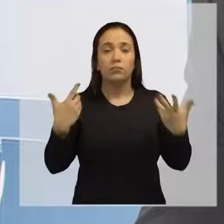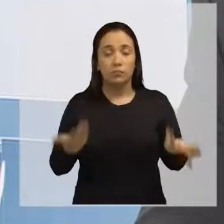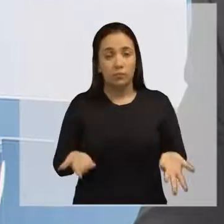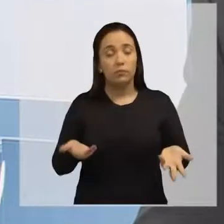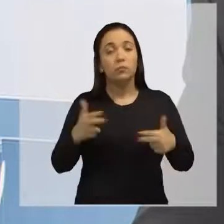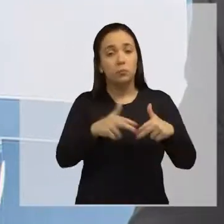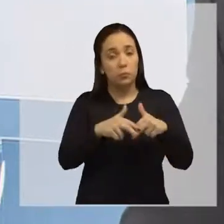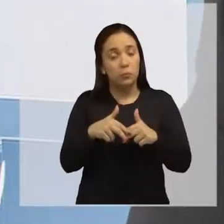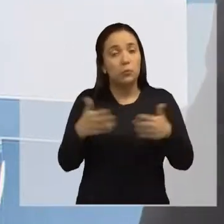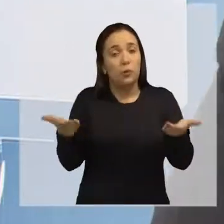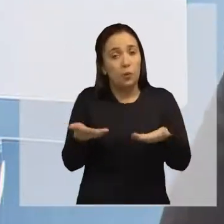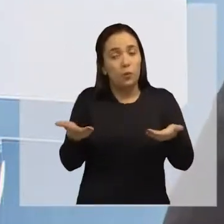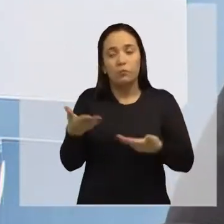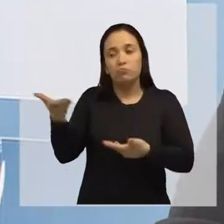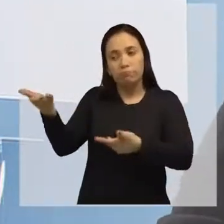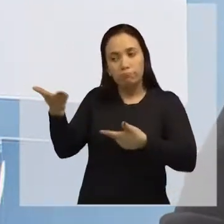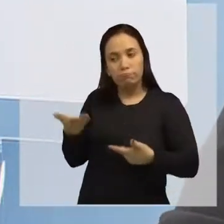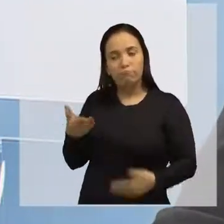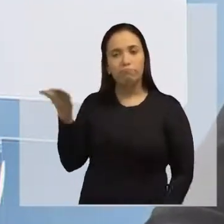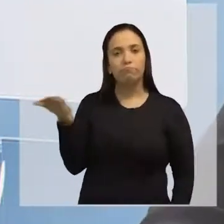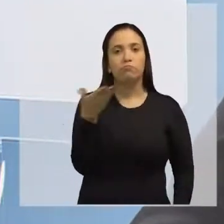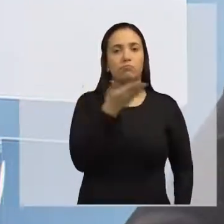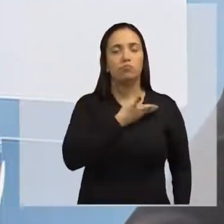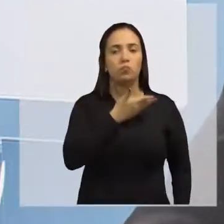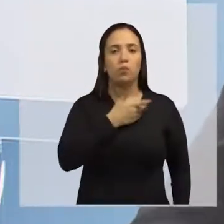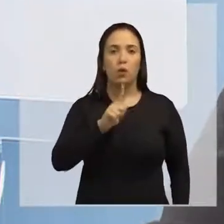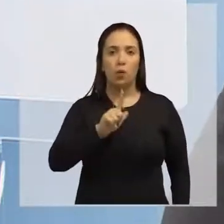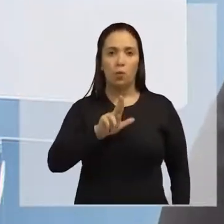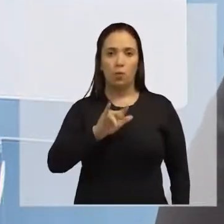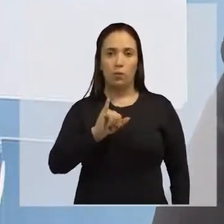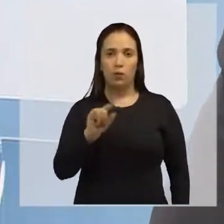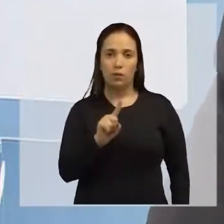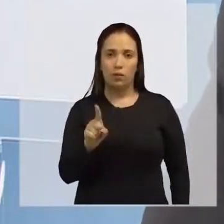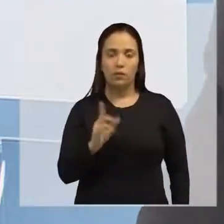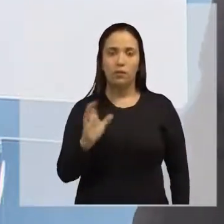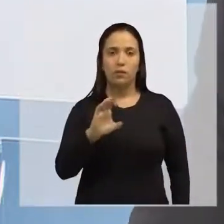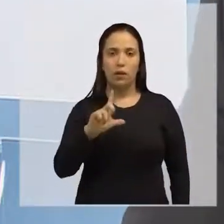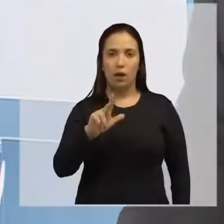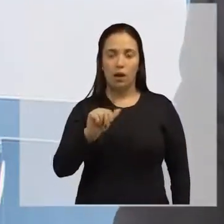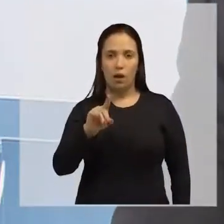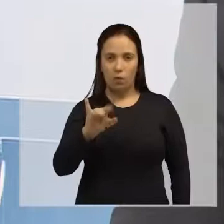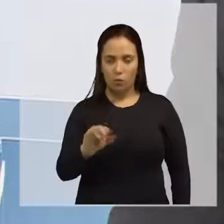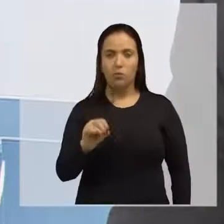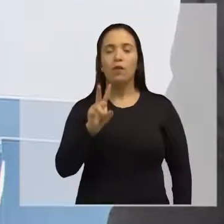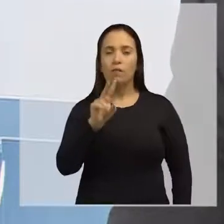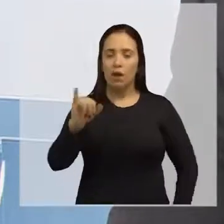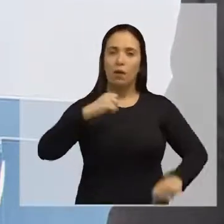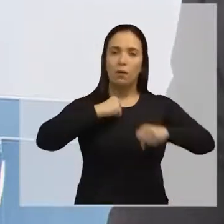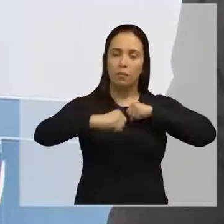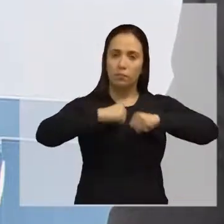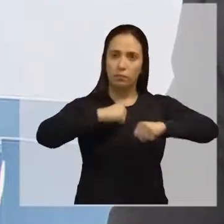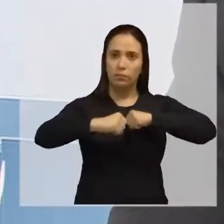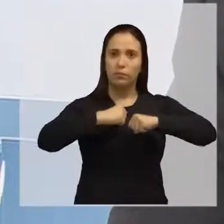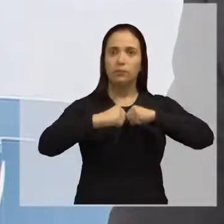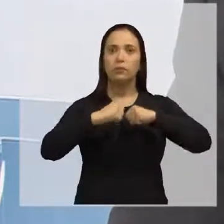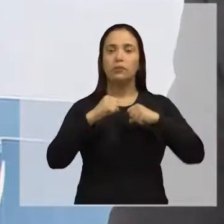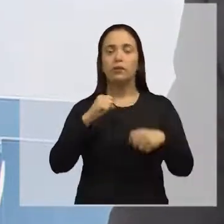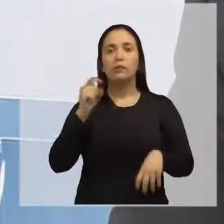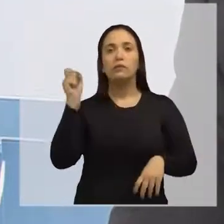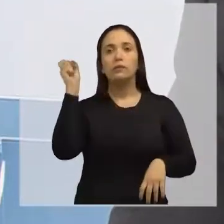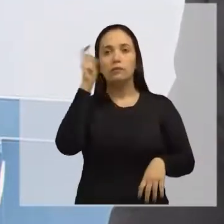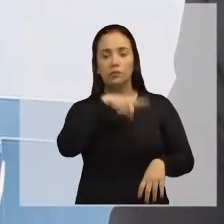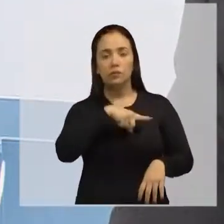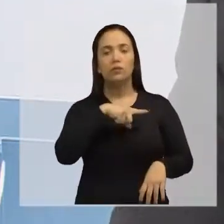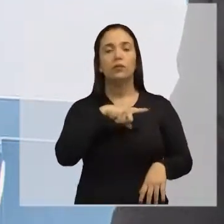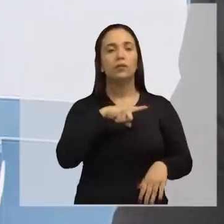outros assuntos, está aqui comigo, como sempre, meu companheiro Luiz Cláudio Barbosa. Nós vamos ter muita dificuldade para fazer entrevista com